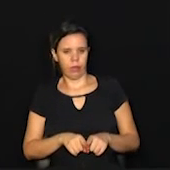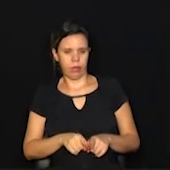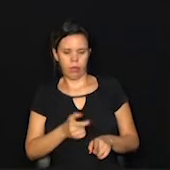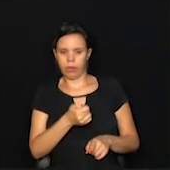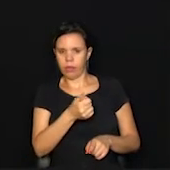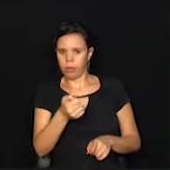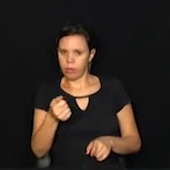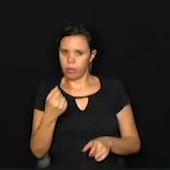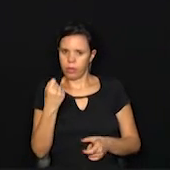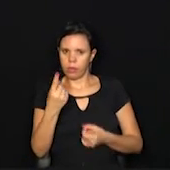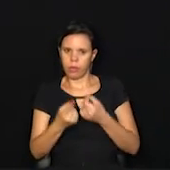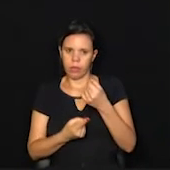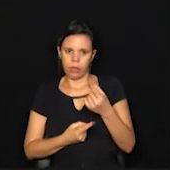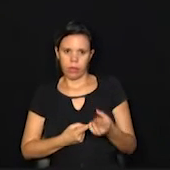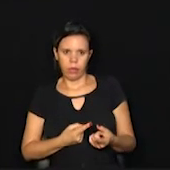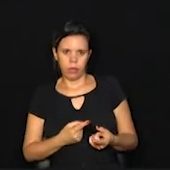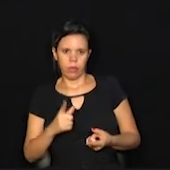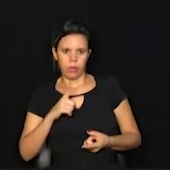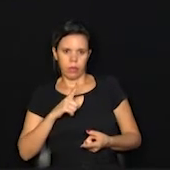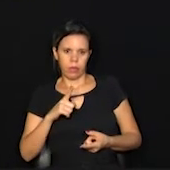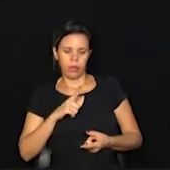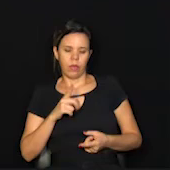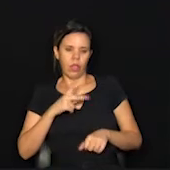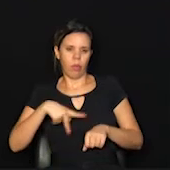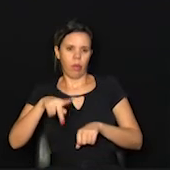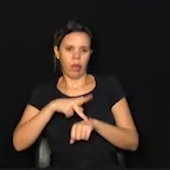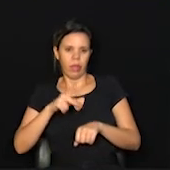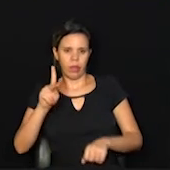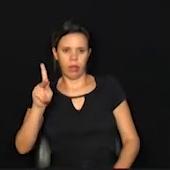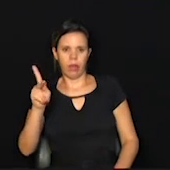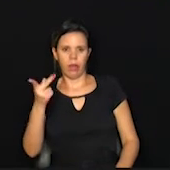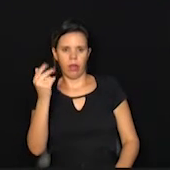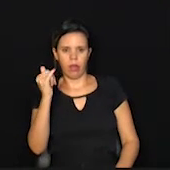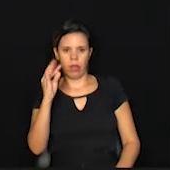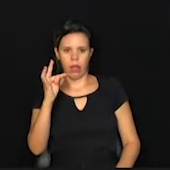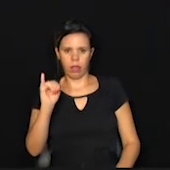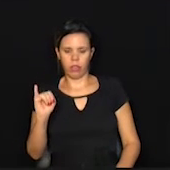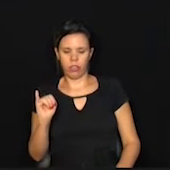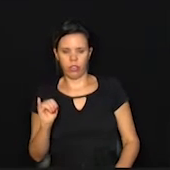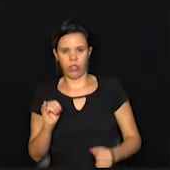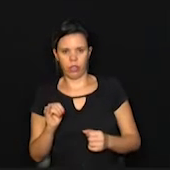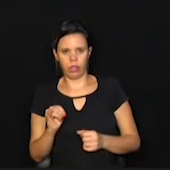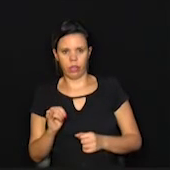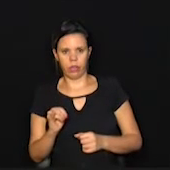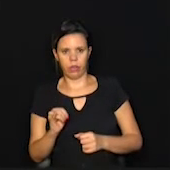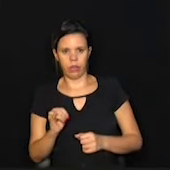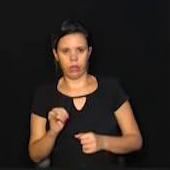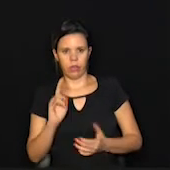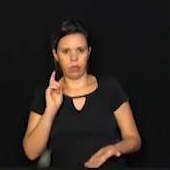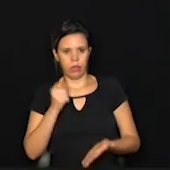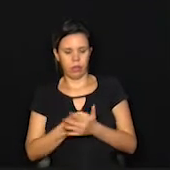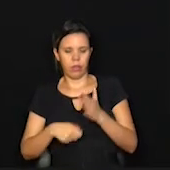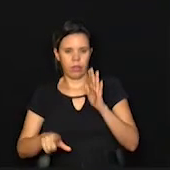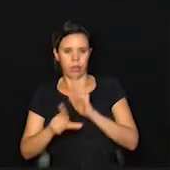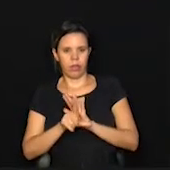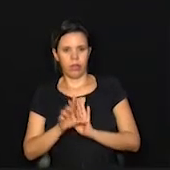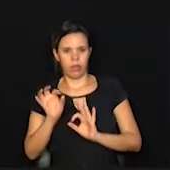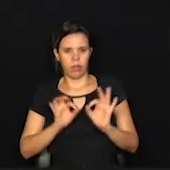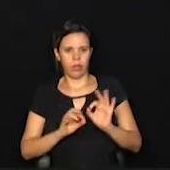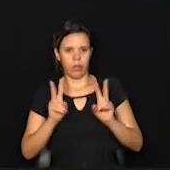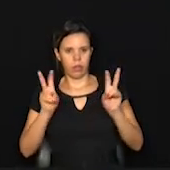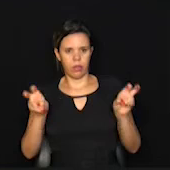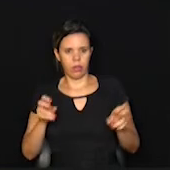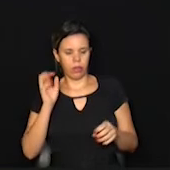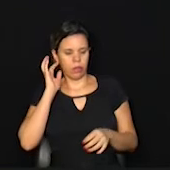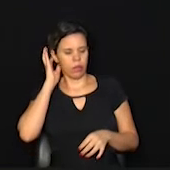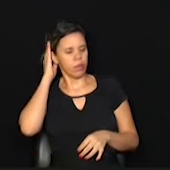casos foram tiros no Haiti e nas famosas operações de garantia de lei Org vamos usar o